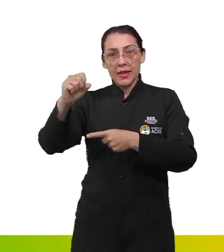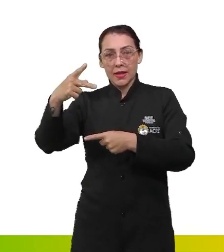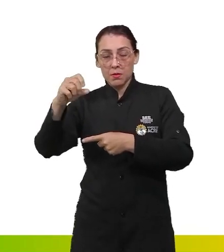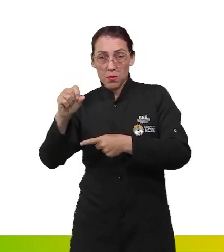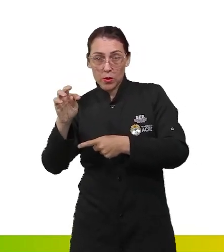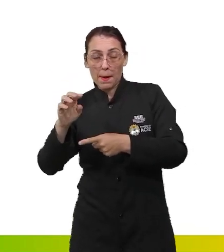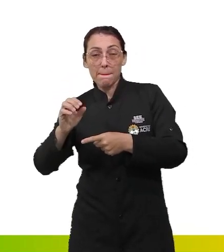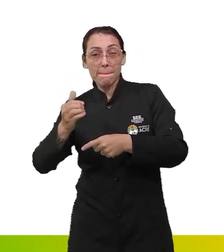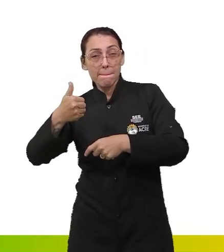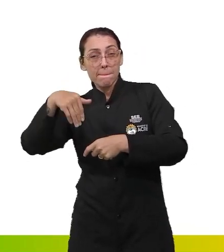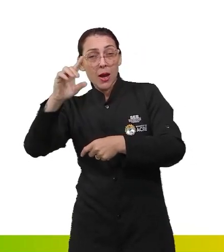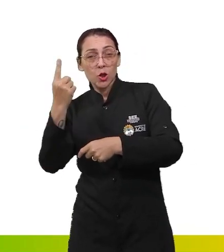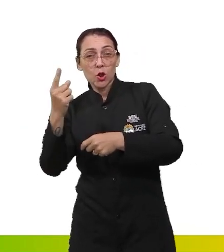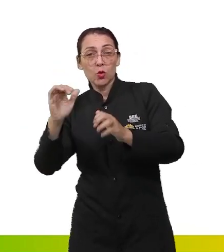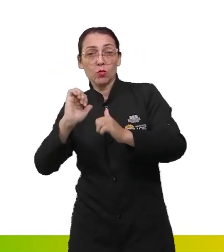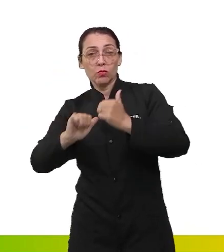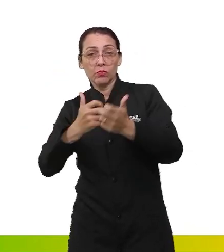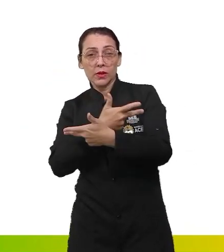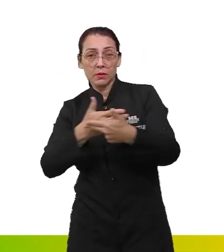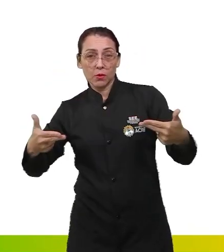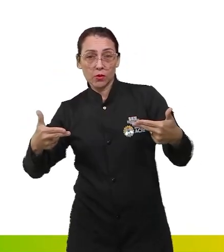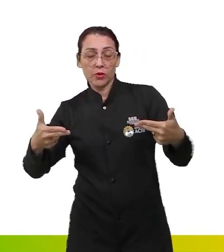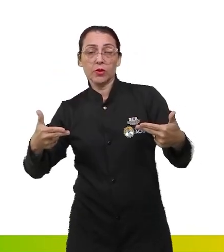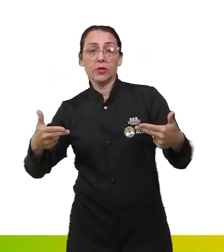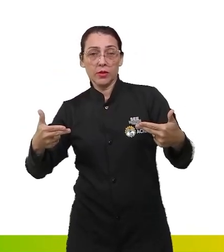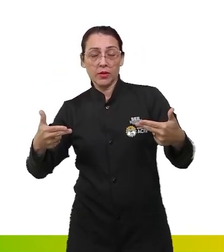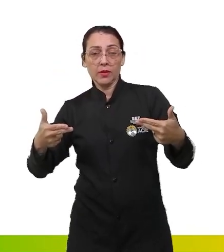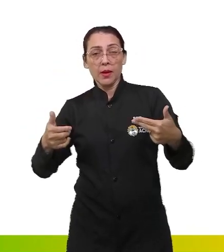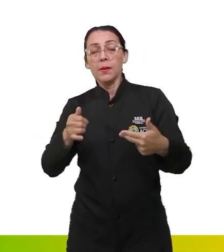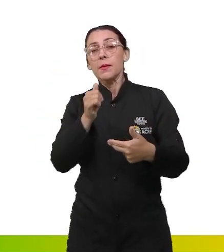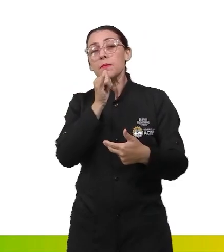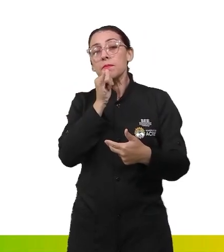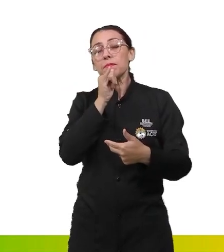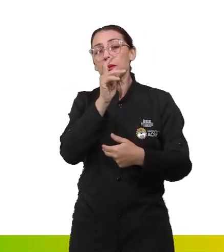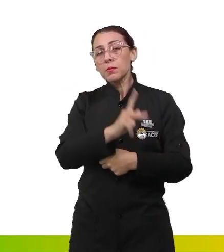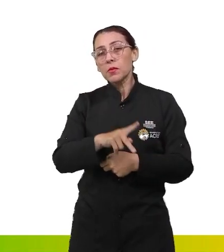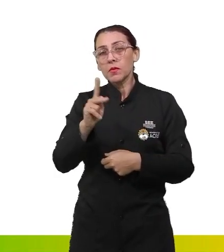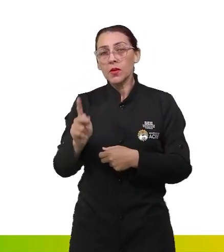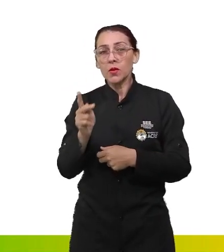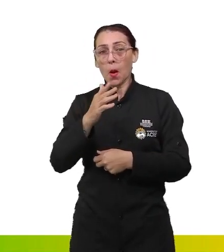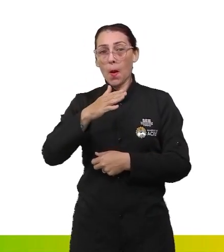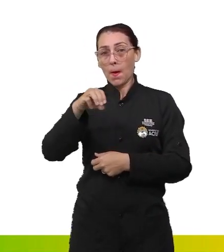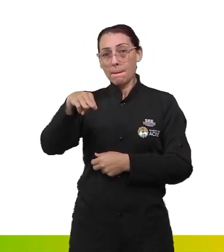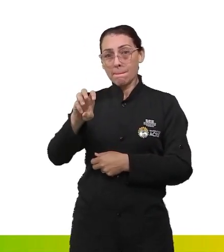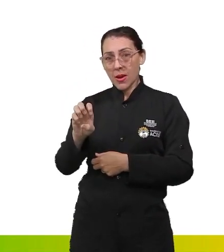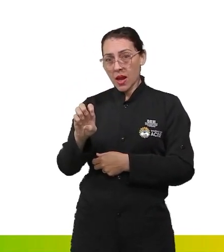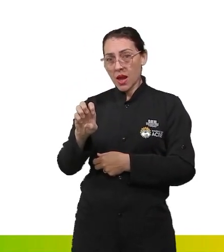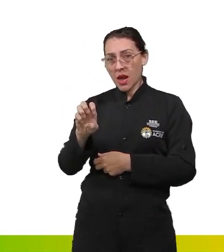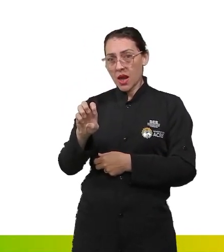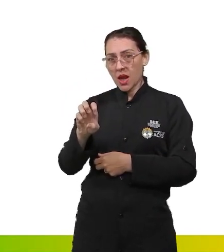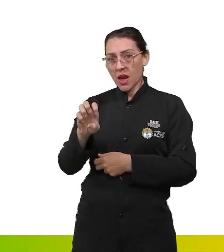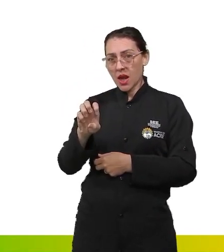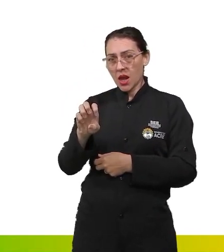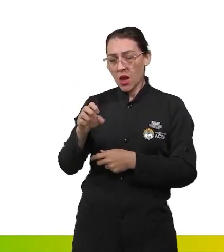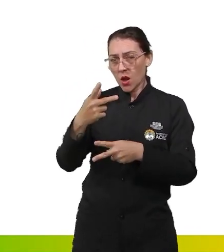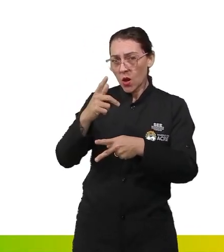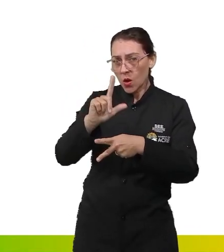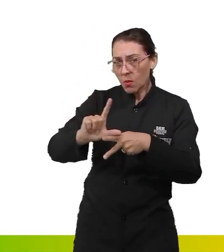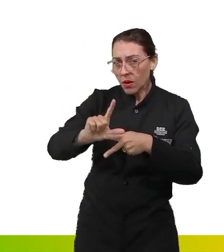esporte. São vários esportes. Então, observe. Ah, professor, e o mi também não deveria ir para o plural, não? É, galera, mas aqui não vai não, não